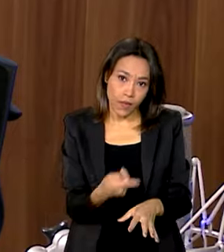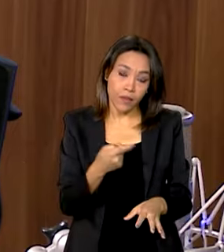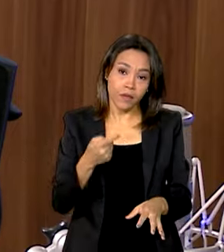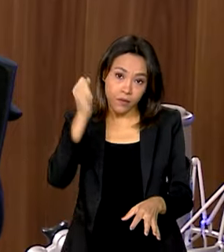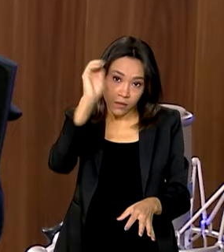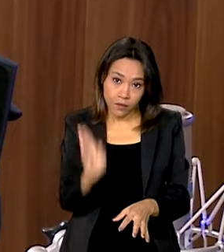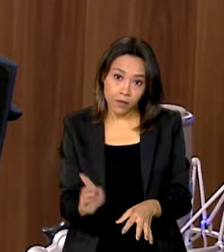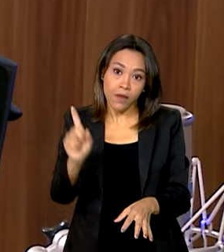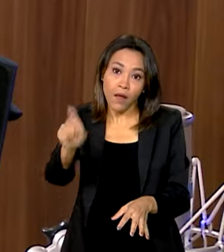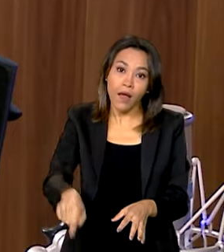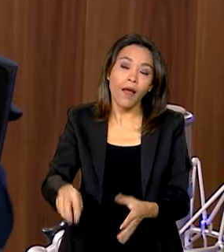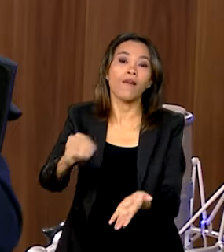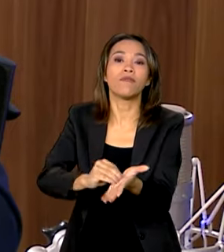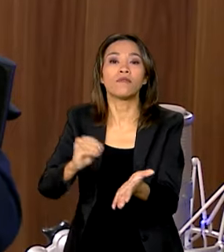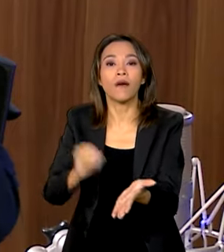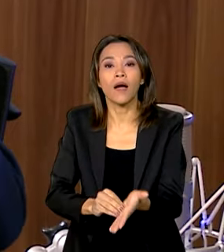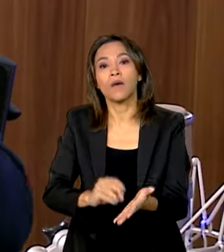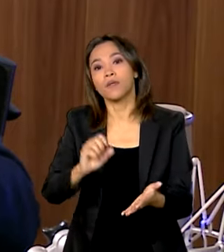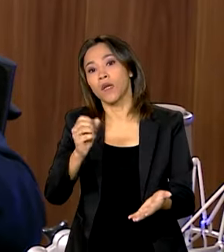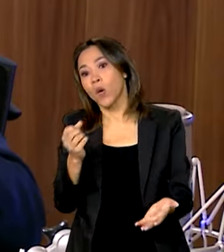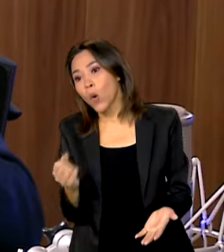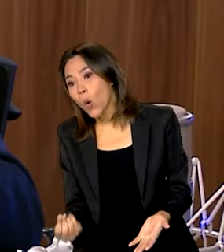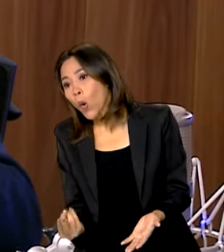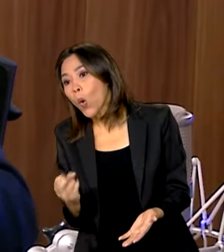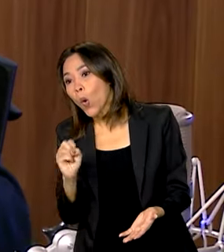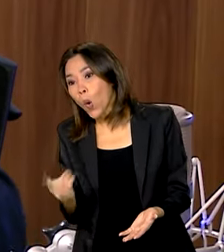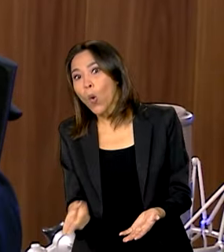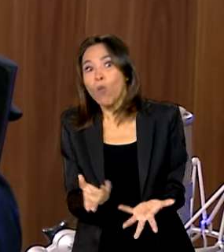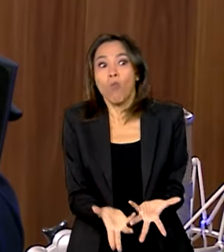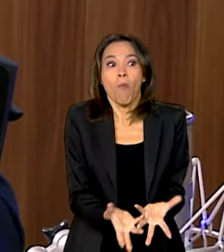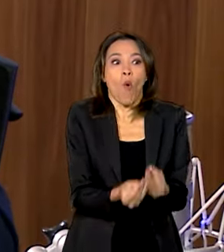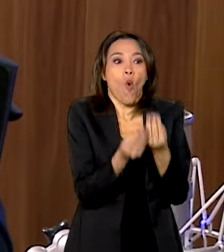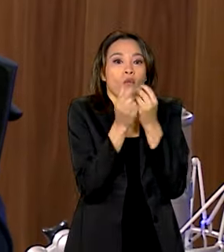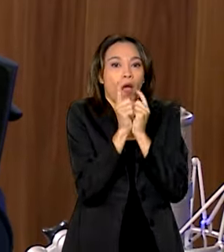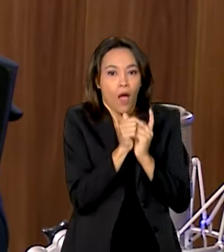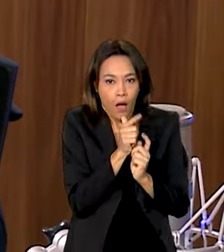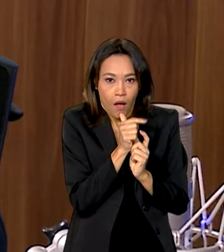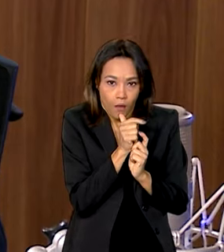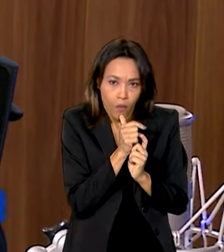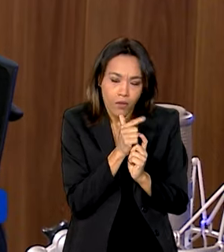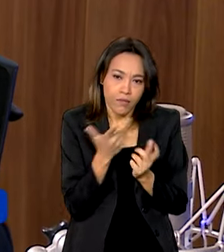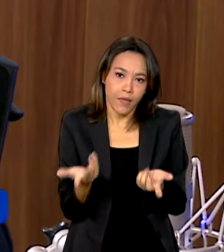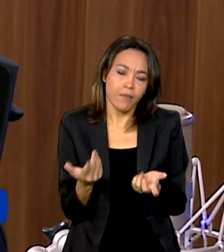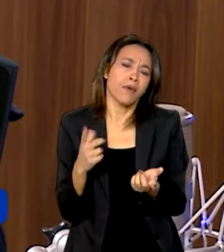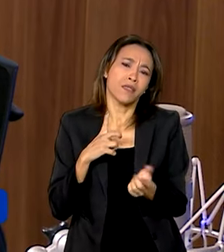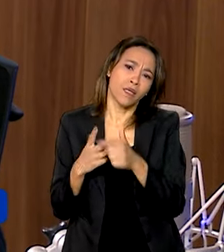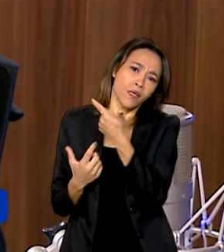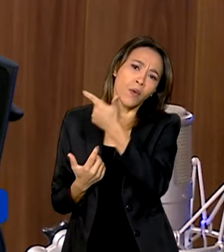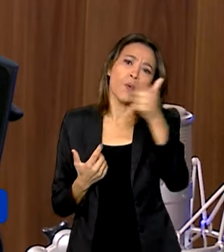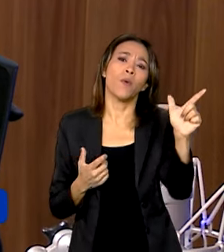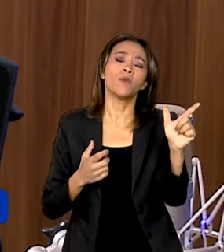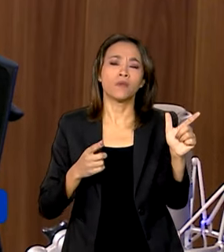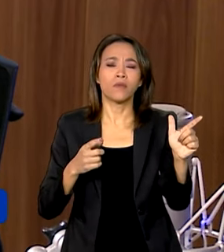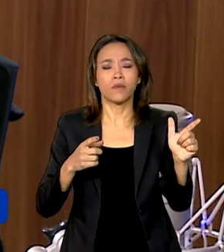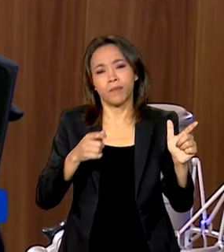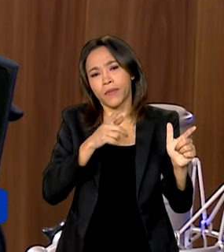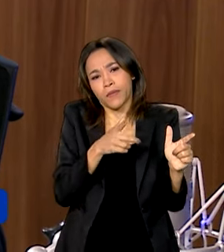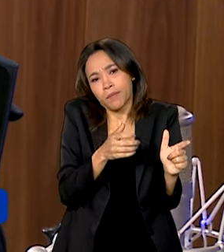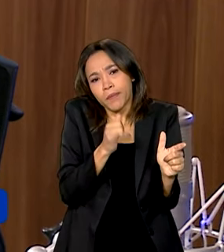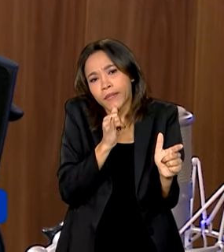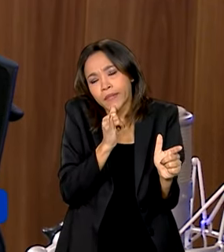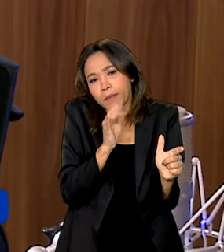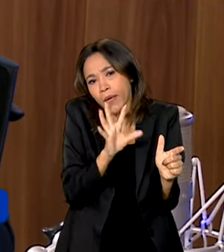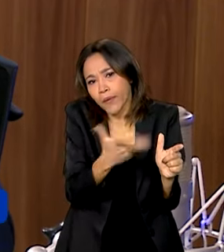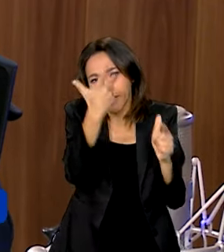falta ou excesso de água mais de 90% tá certo mas nós temos outras situações biológicas nós temos outras